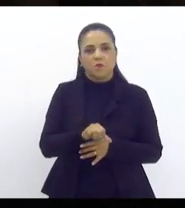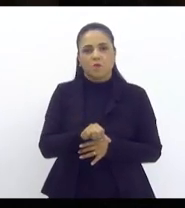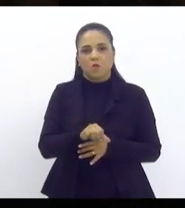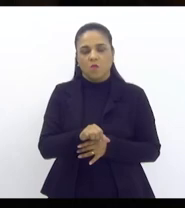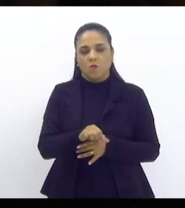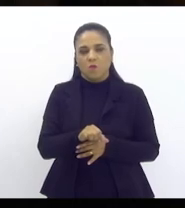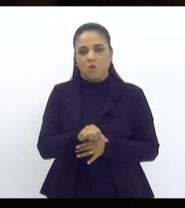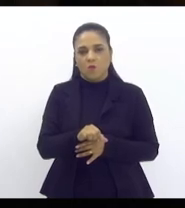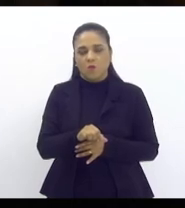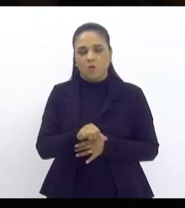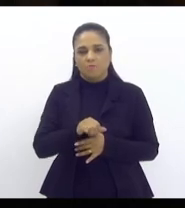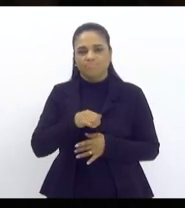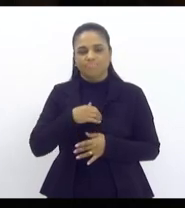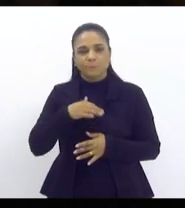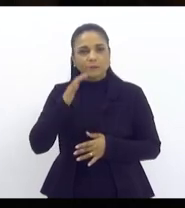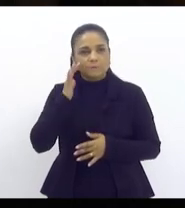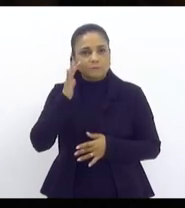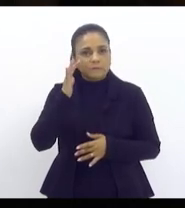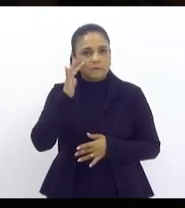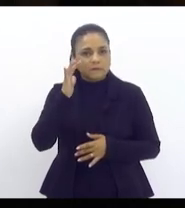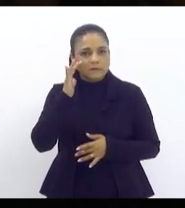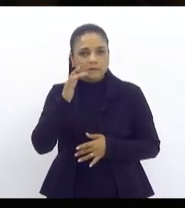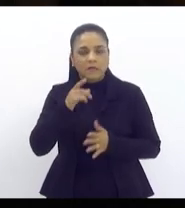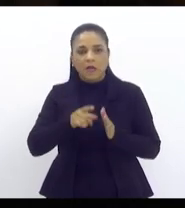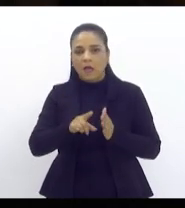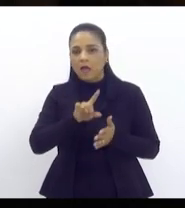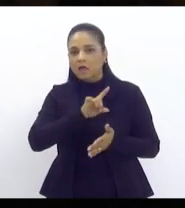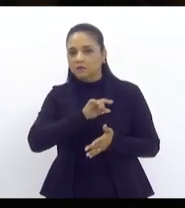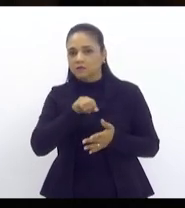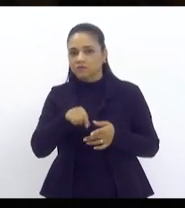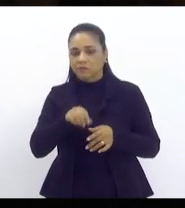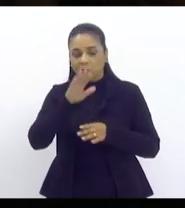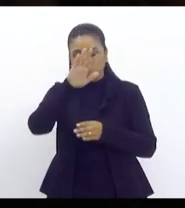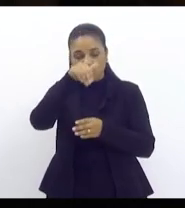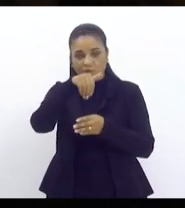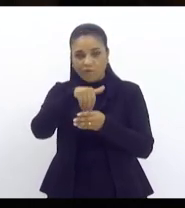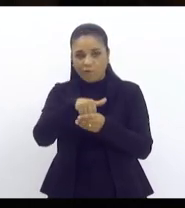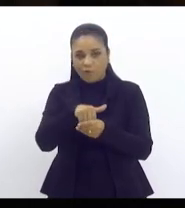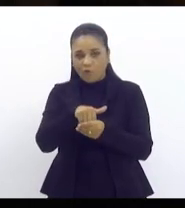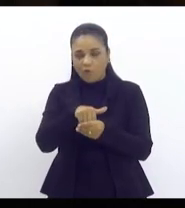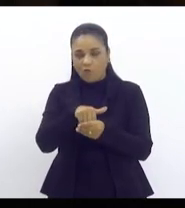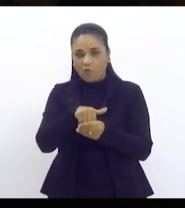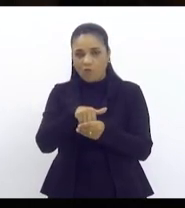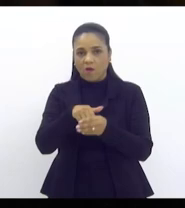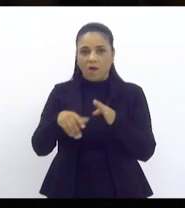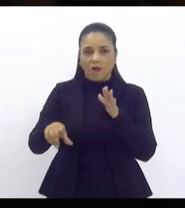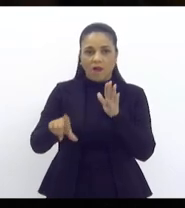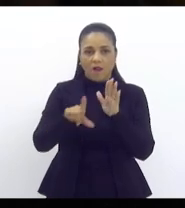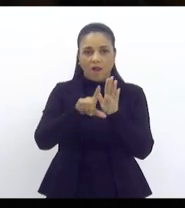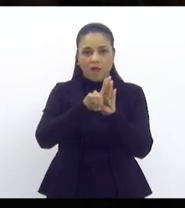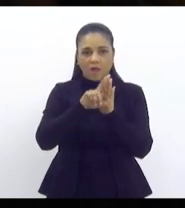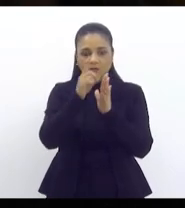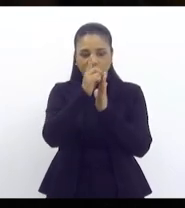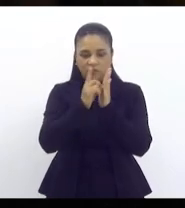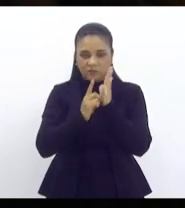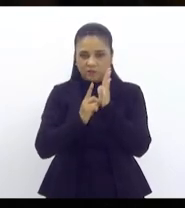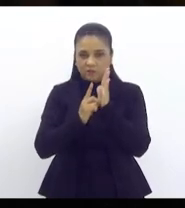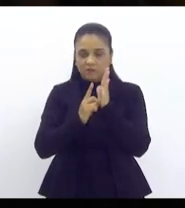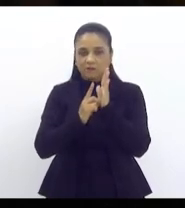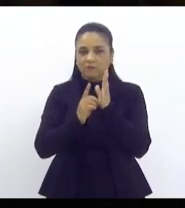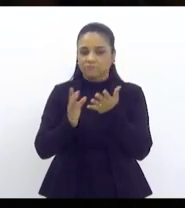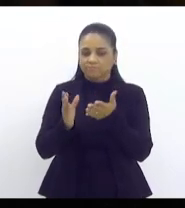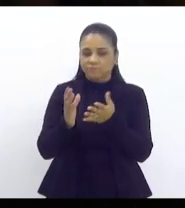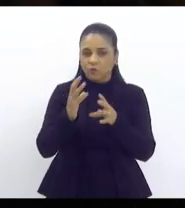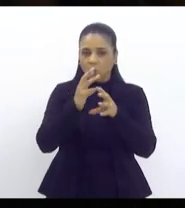que imaginávamos quando aqui votamos a Lei de Diretrizes